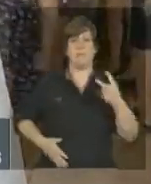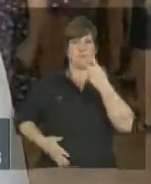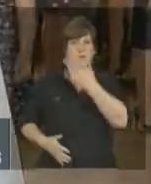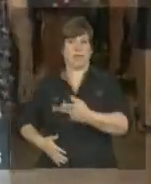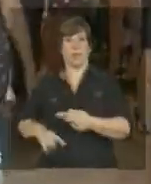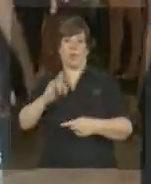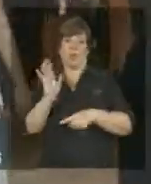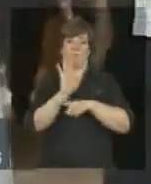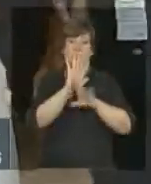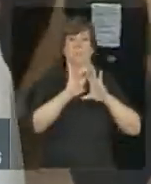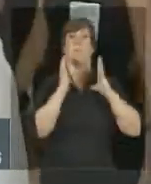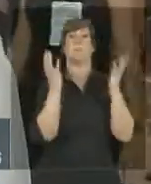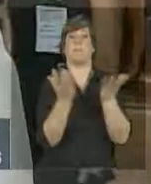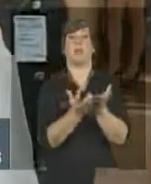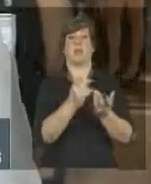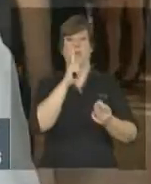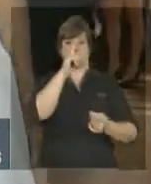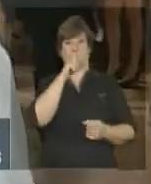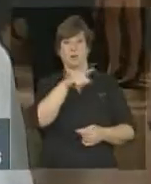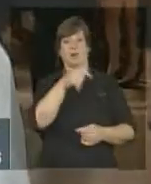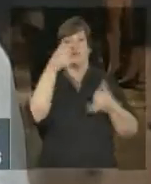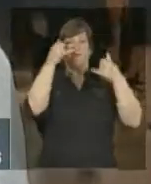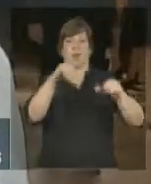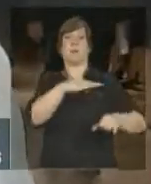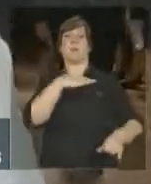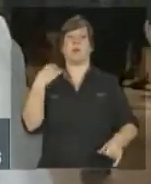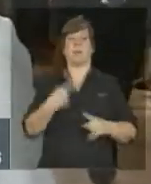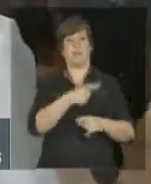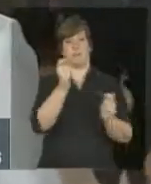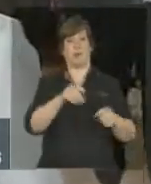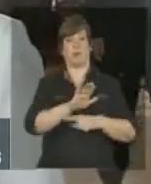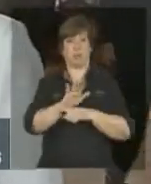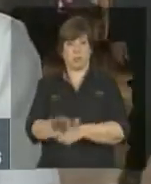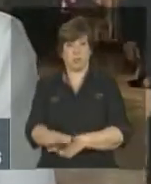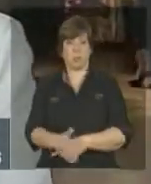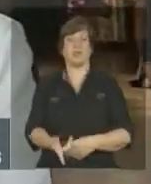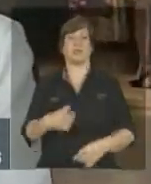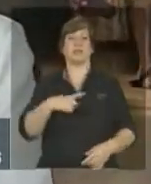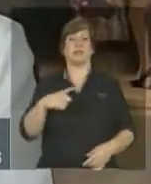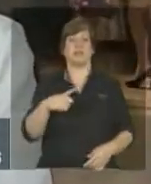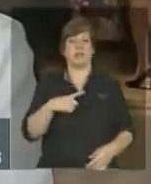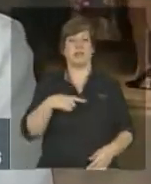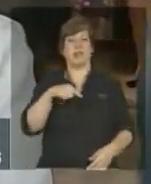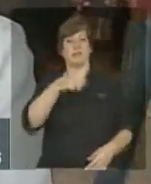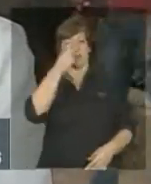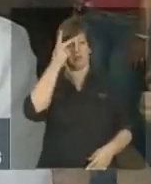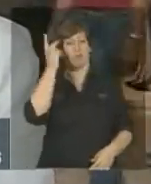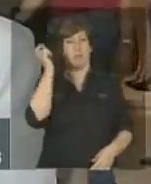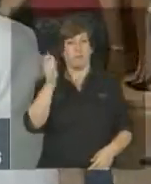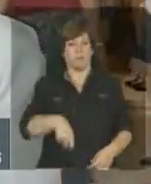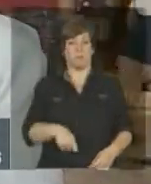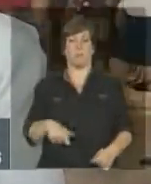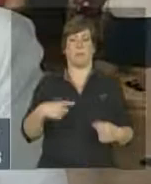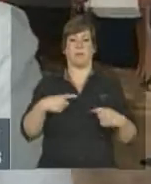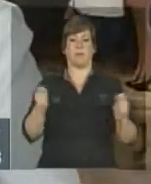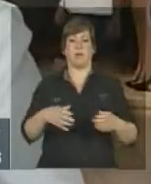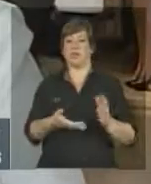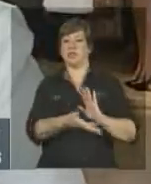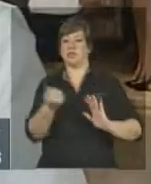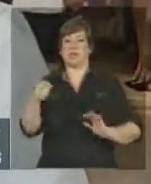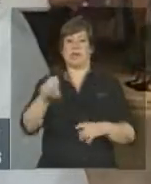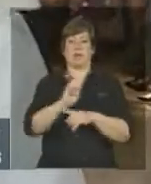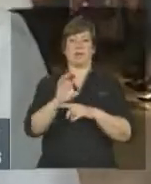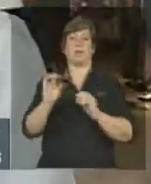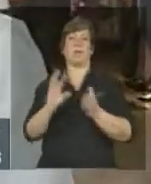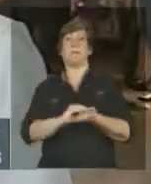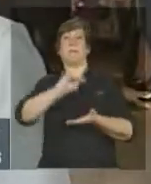organizado, ela presenciou crimes, pode contribuir e está ameaçada, essa pessoa pode ser retirada deste estado e